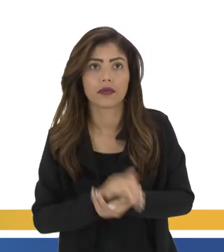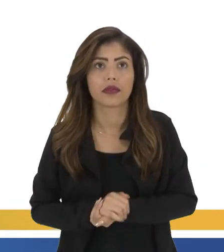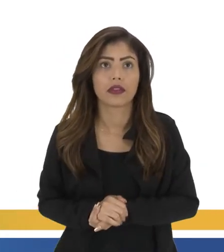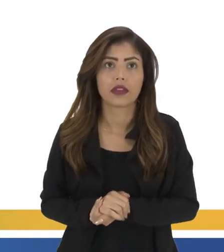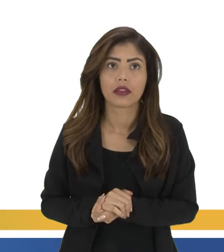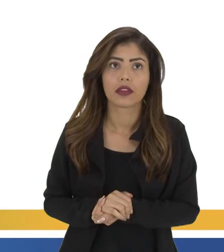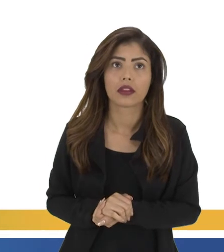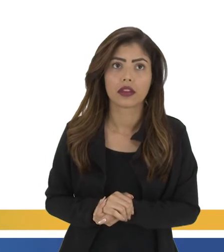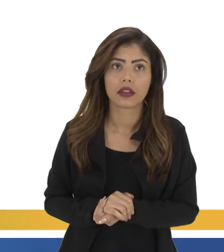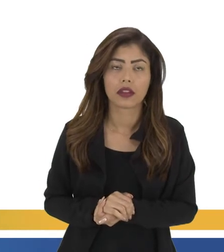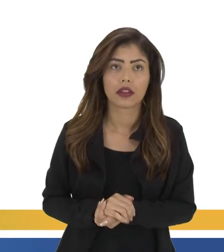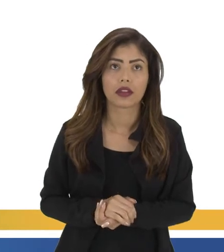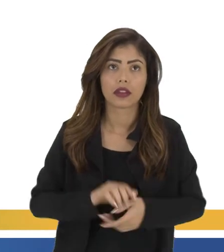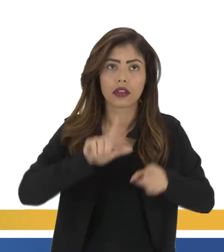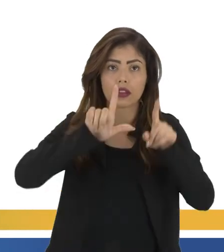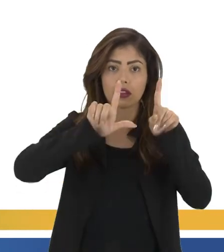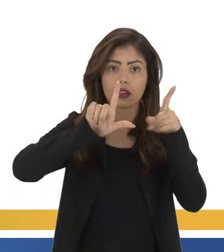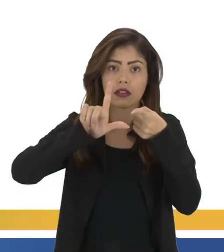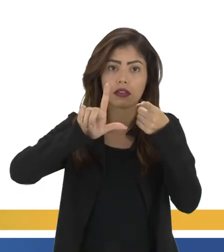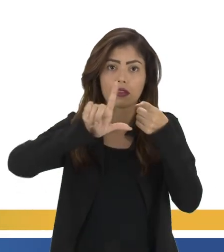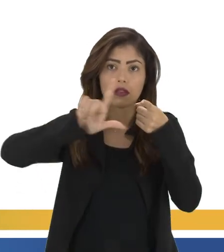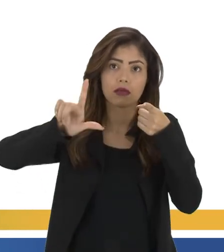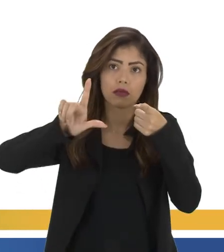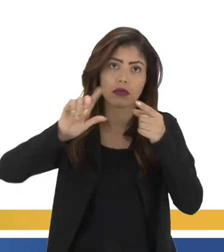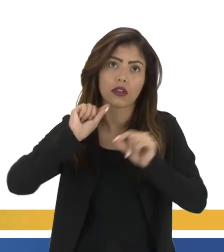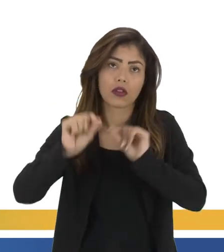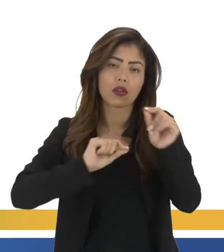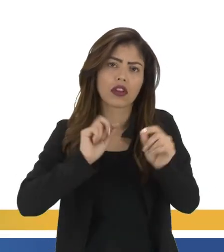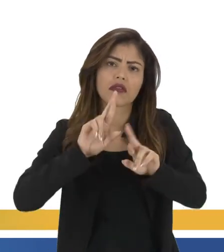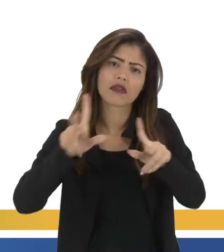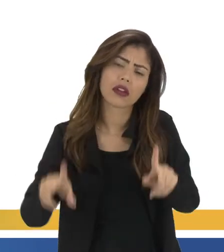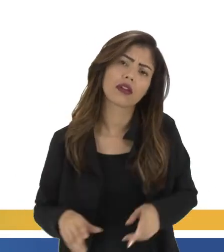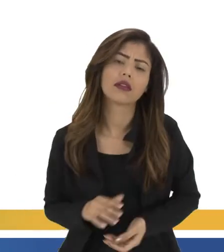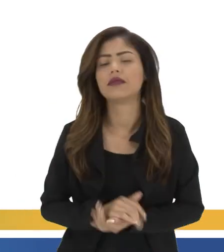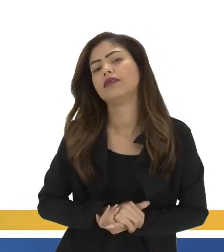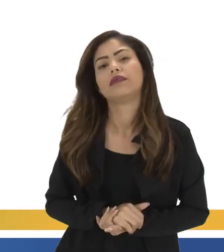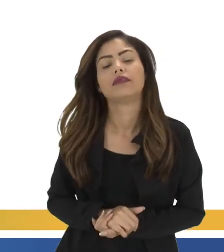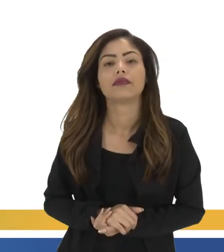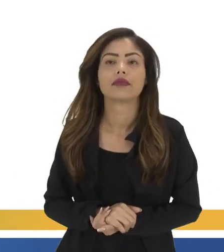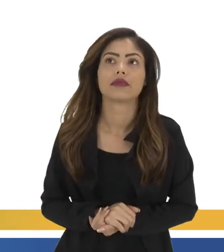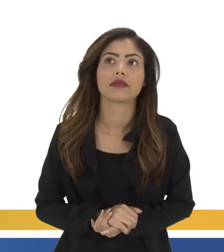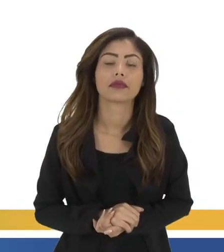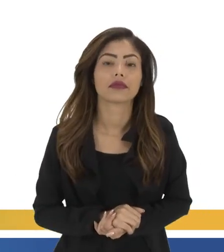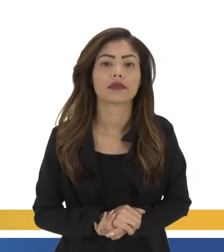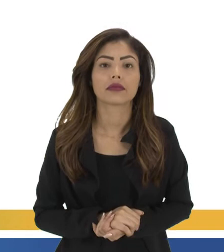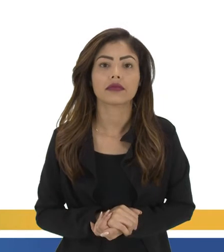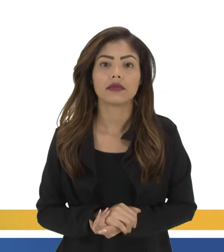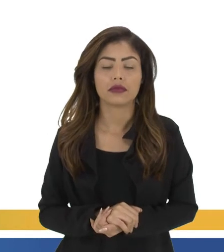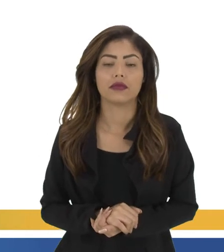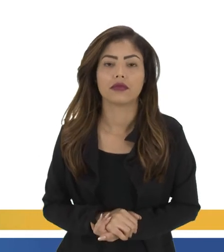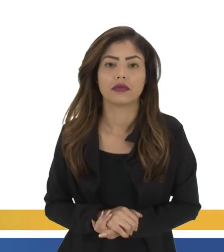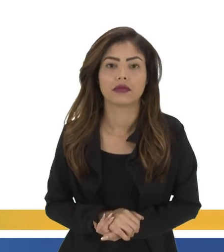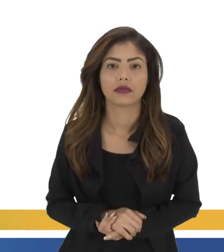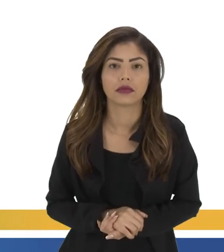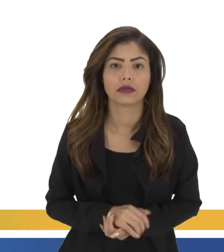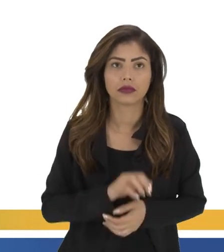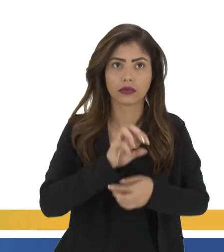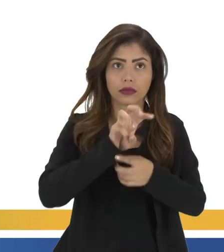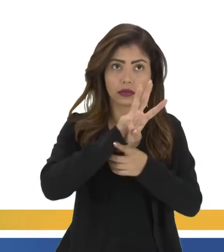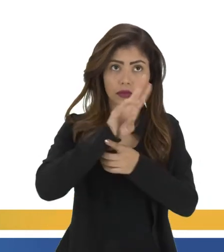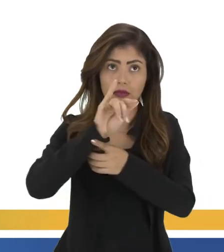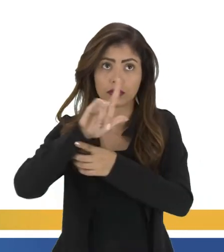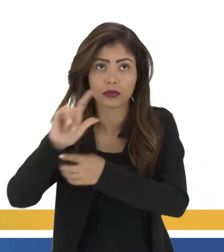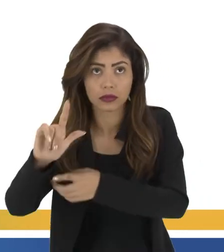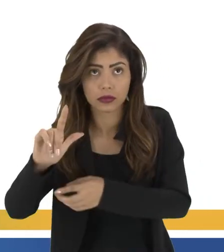I'll study for the test tomorrow. Qual é a diferença de pronúncia? Olha, eu vou falar a frase sem ser na forma abreviada. I